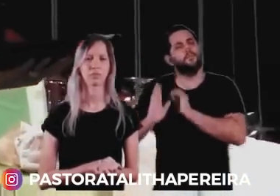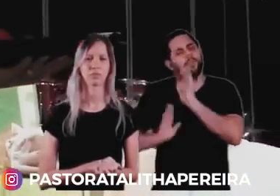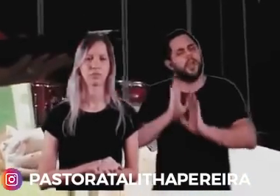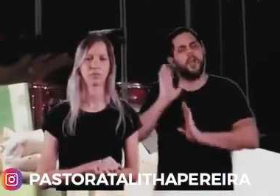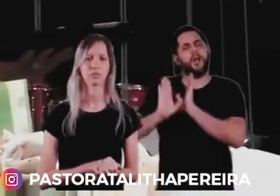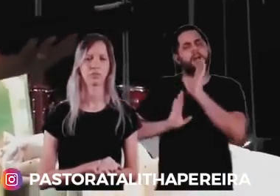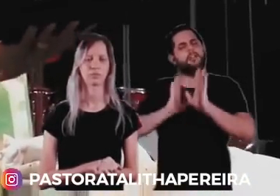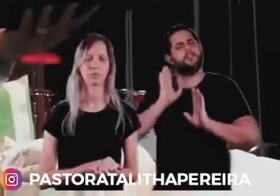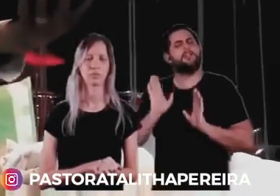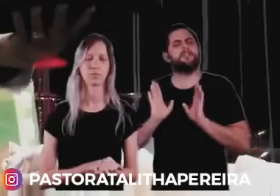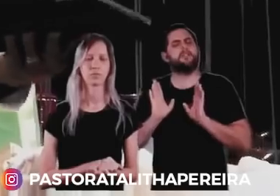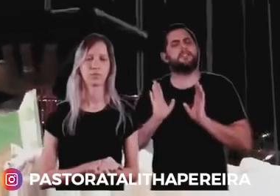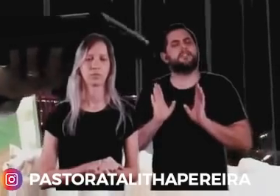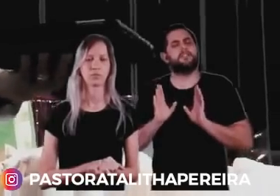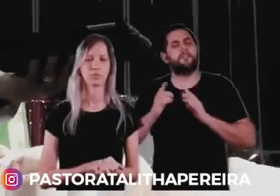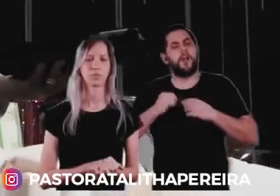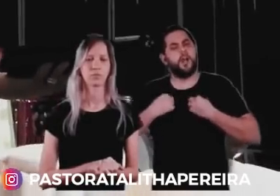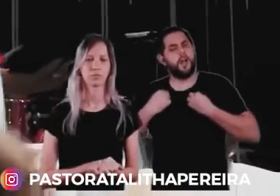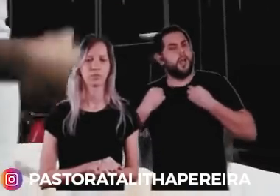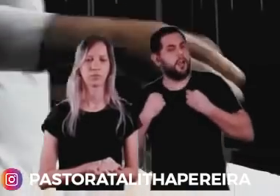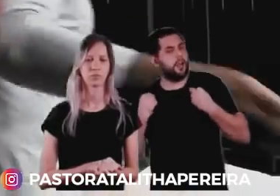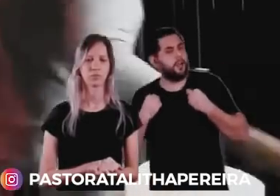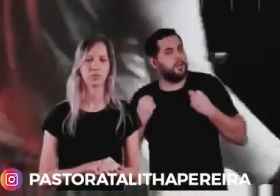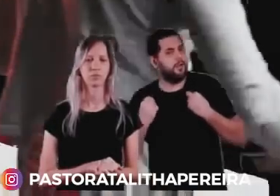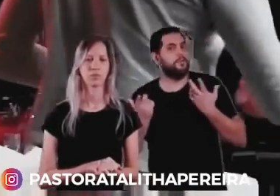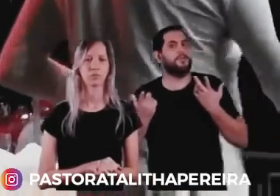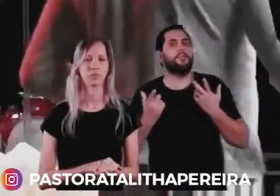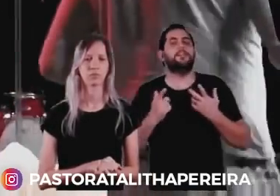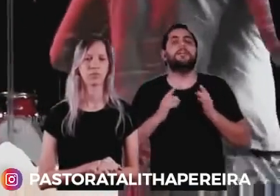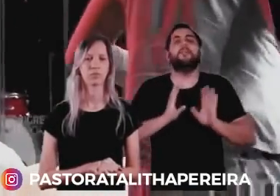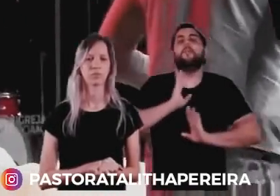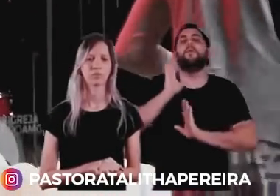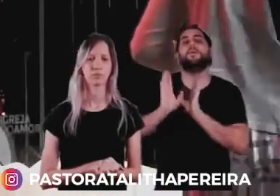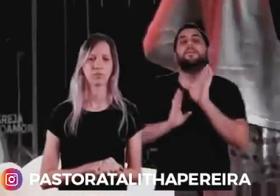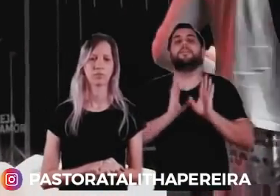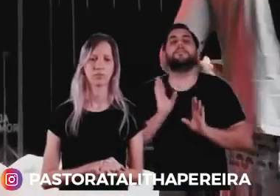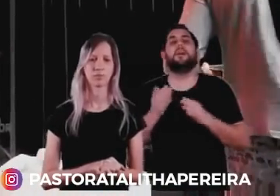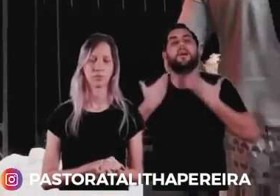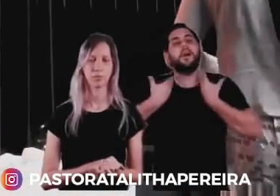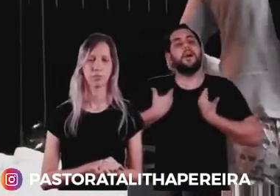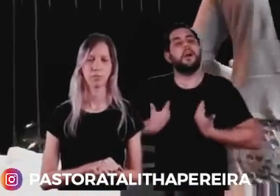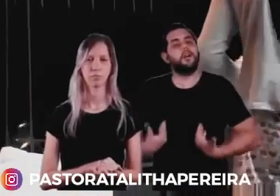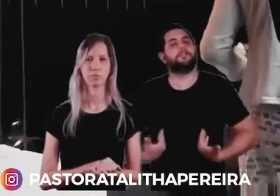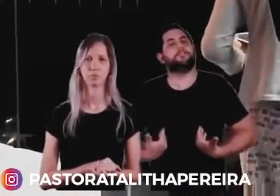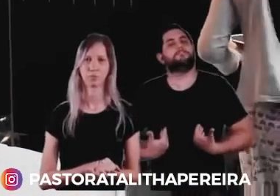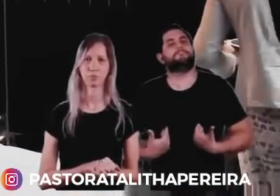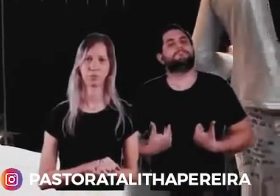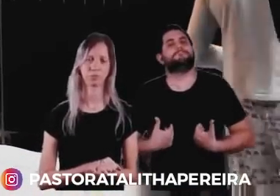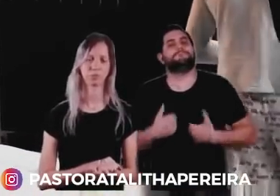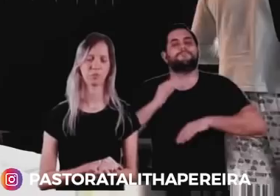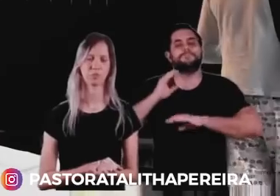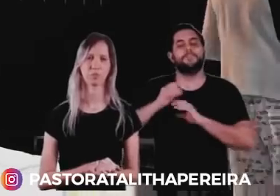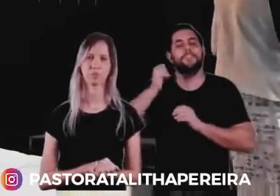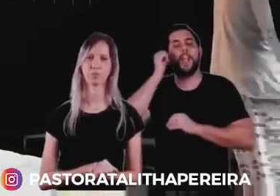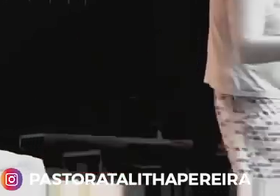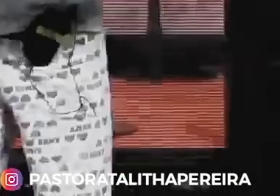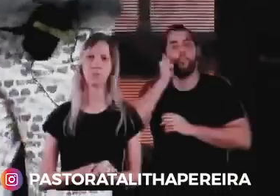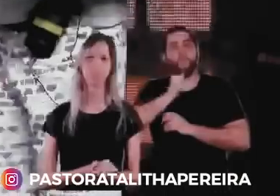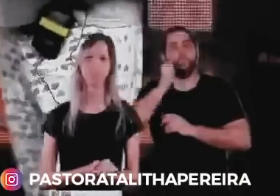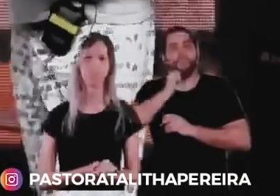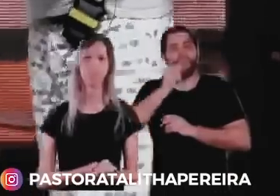com a sua vestimenta, cuidado com sua roupa, cuidado com...